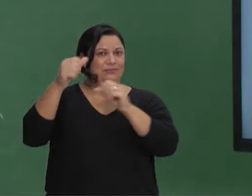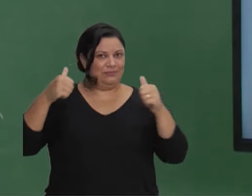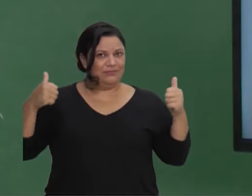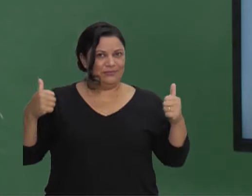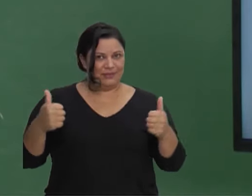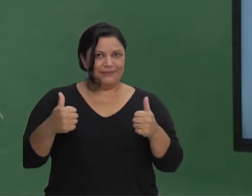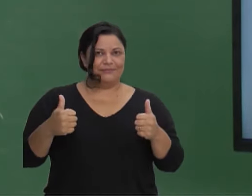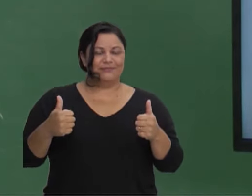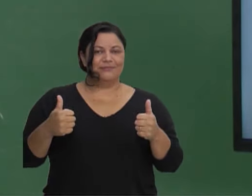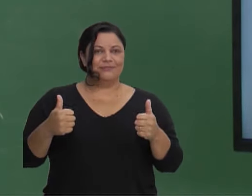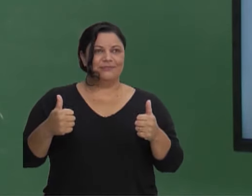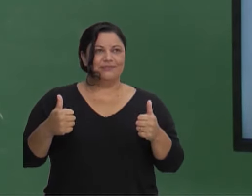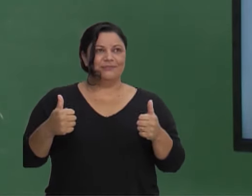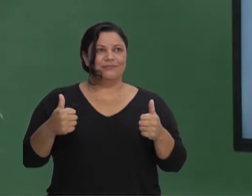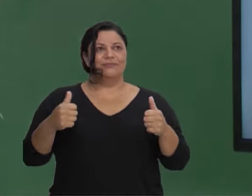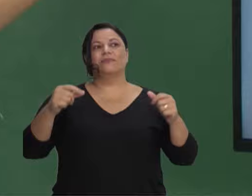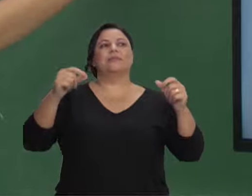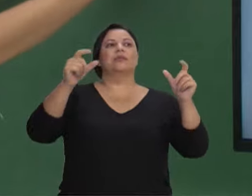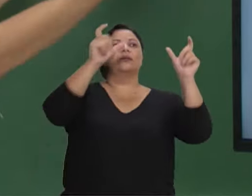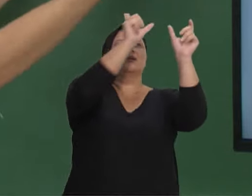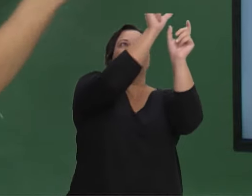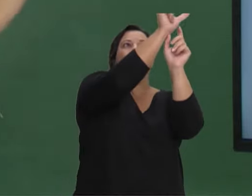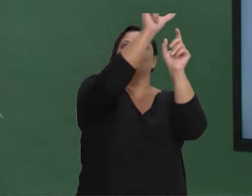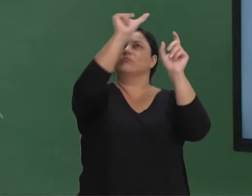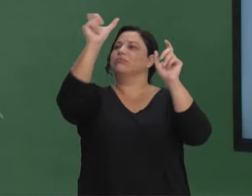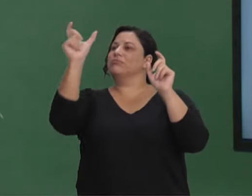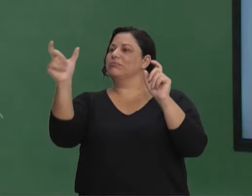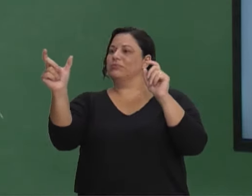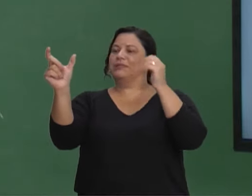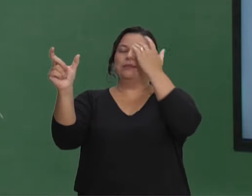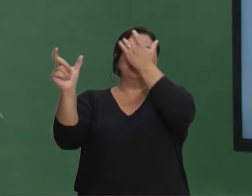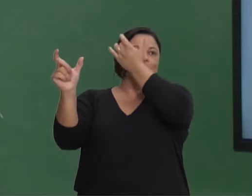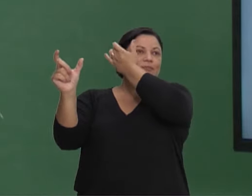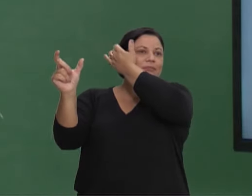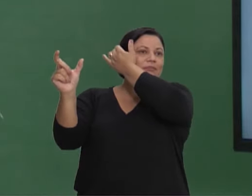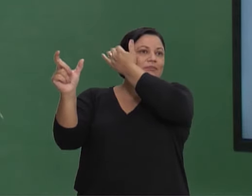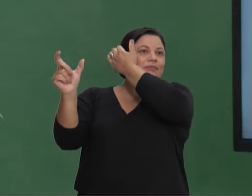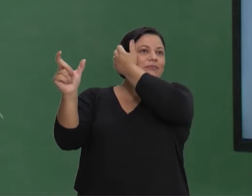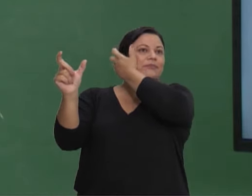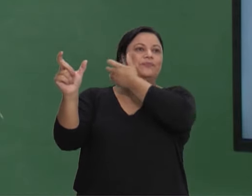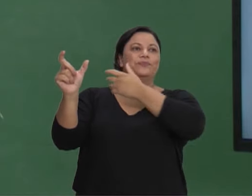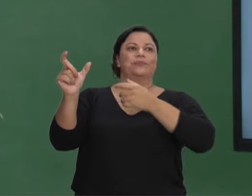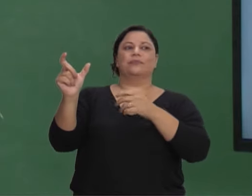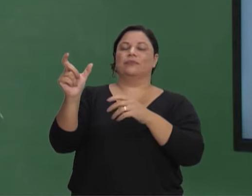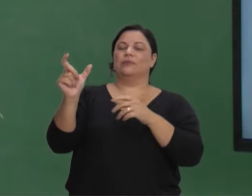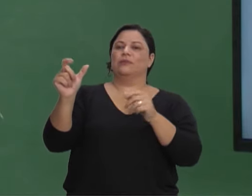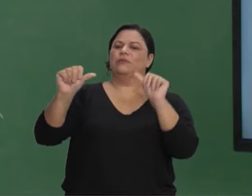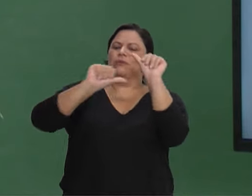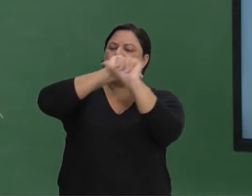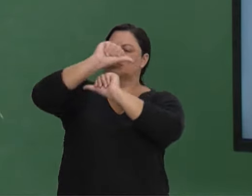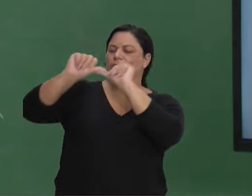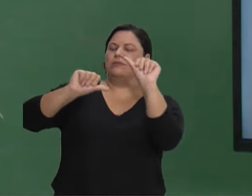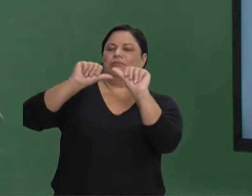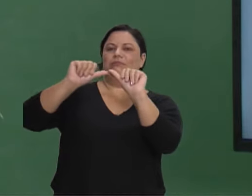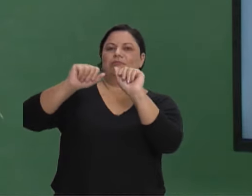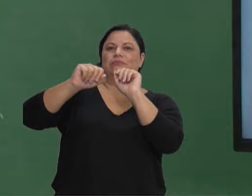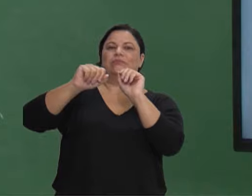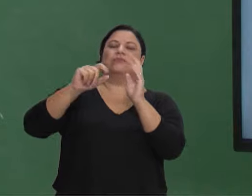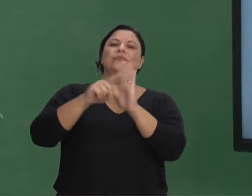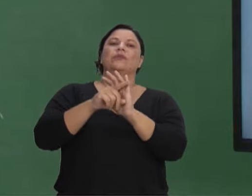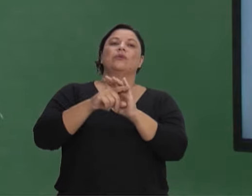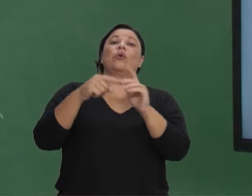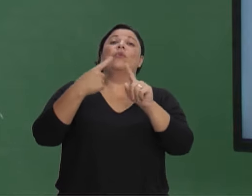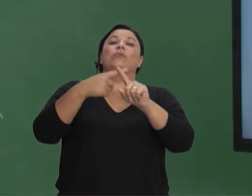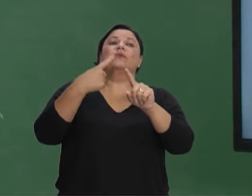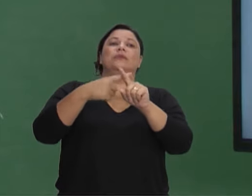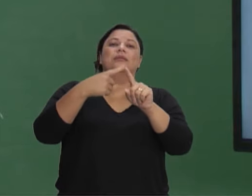Tranquilo? Só o módulo aqui dentro, como se eu tivesse invertido o sinal de todo mundo que está dentro do módulo. Por quê? É quando ele